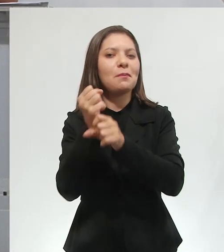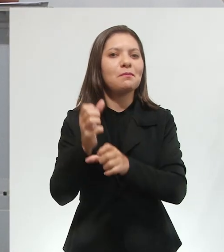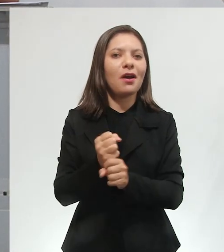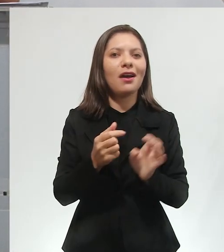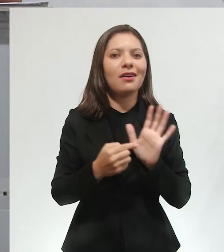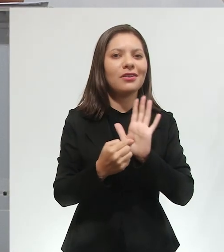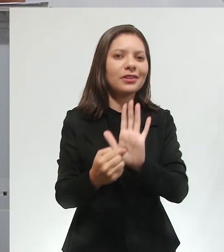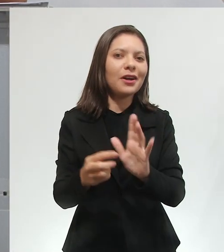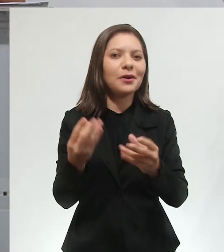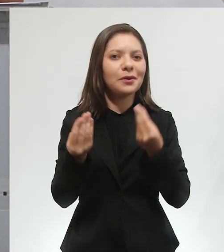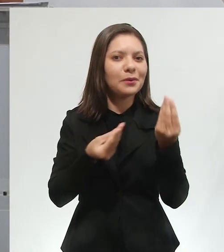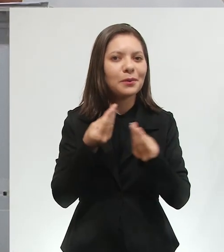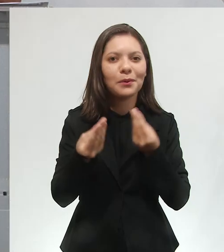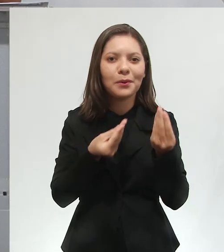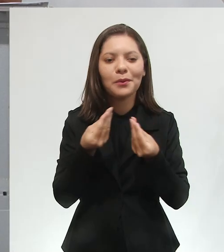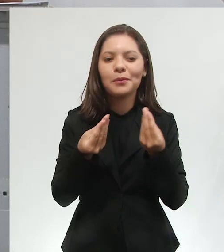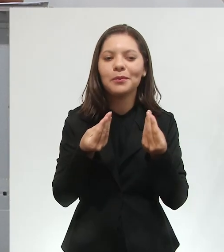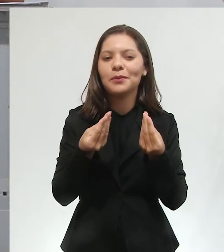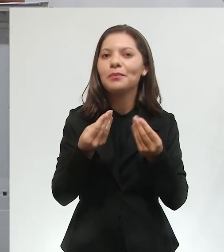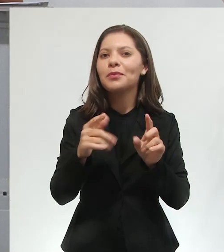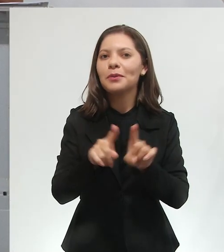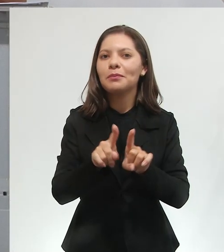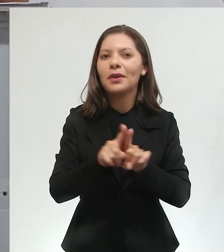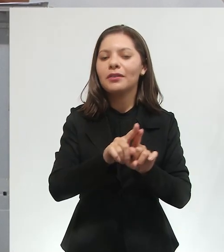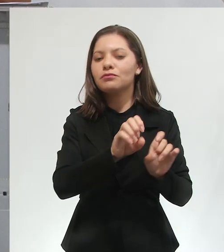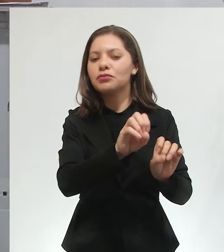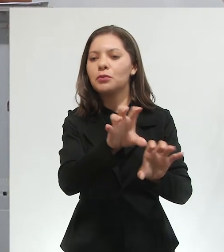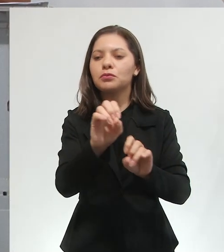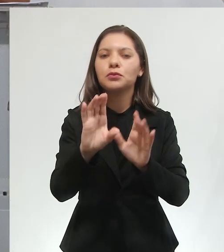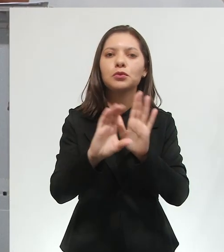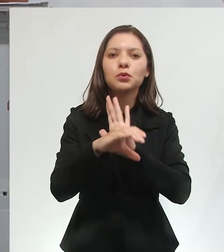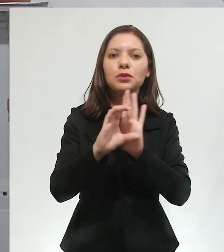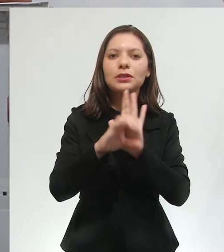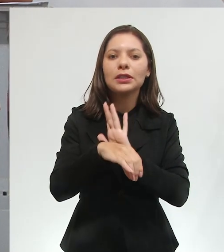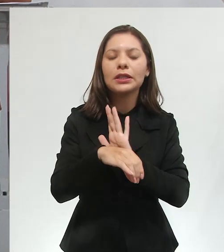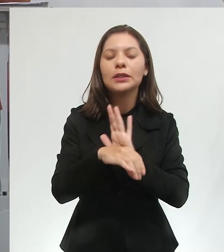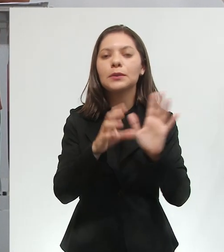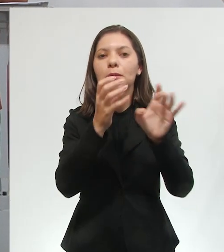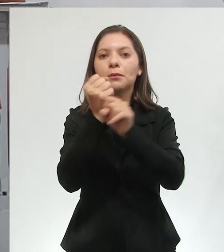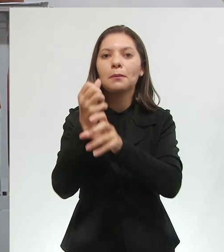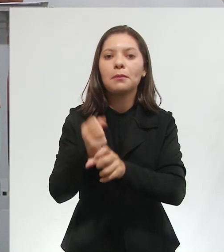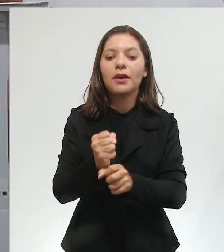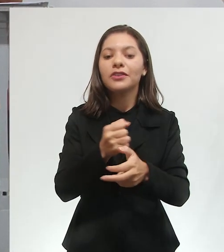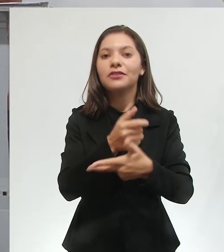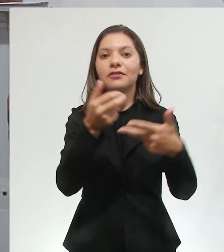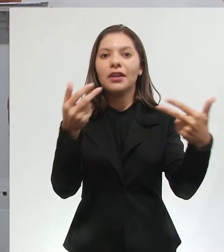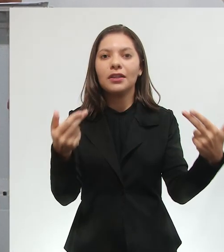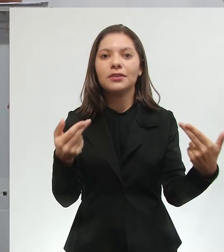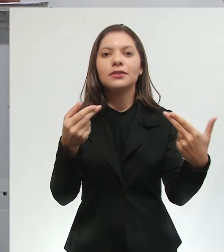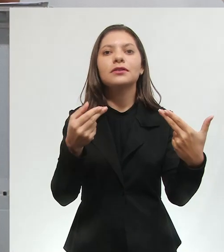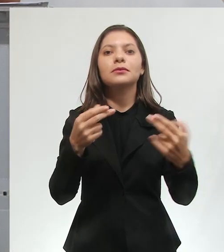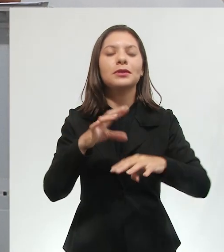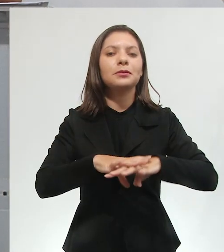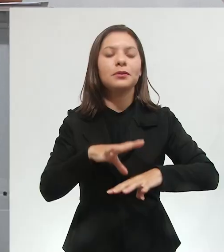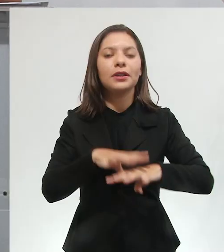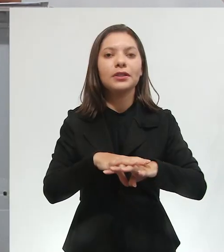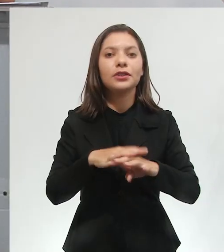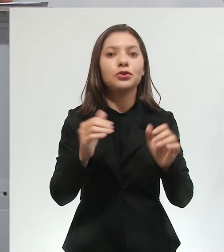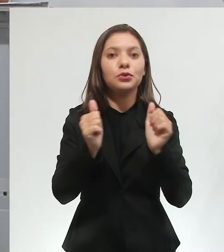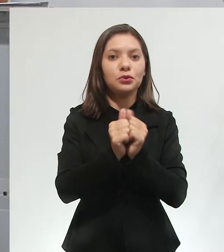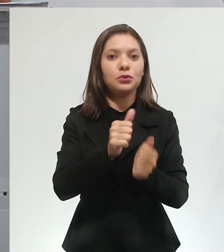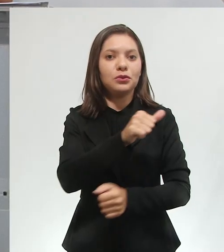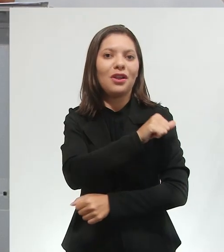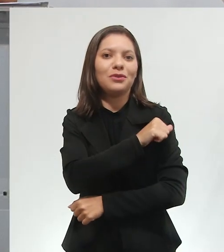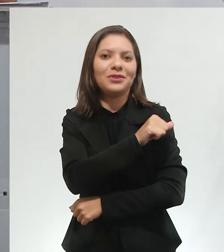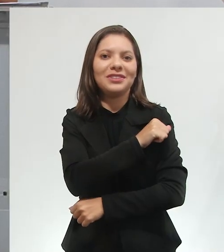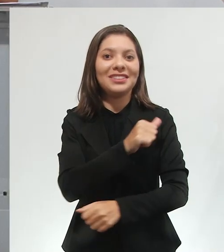funcionar com os alunos, na formação do conceito dessas operações com os nossos alunos lá em sala de aula. Então